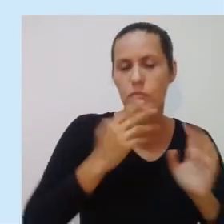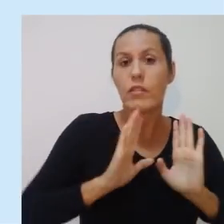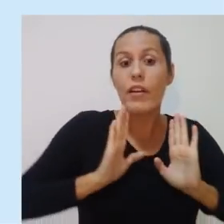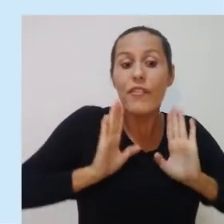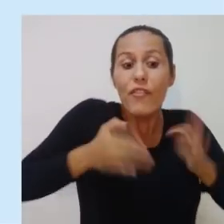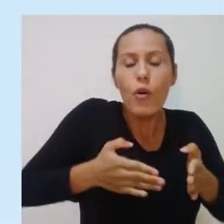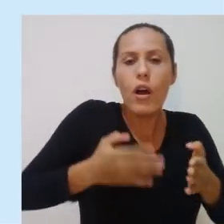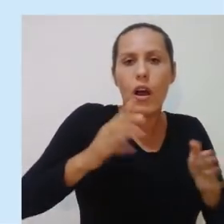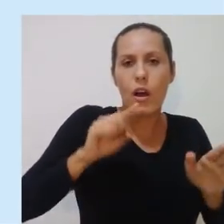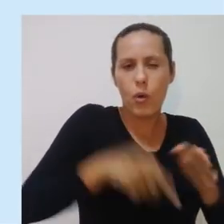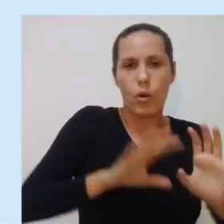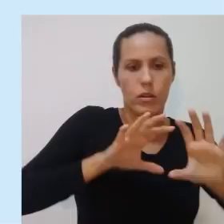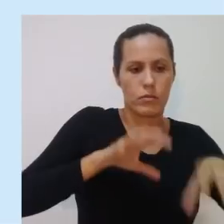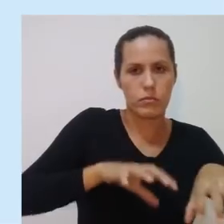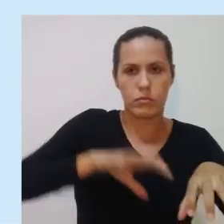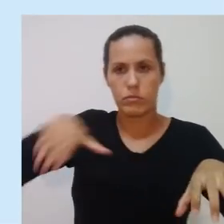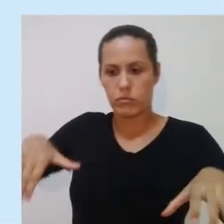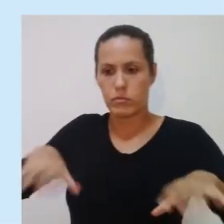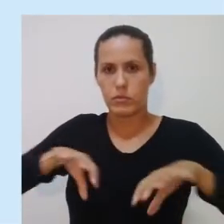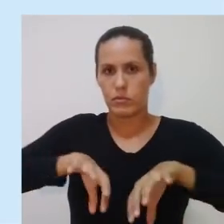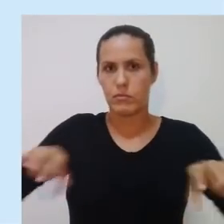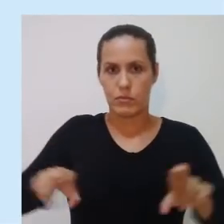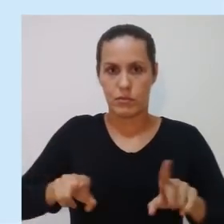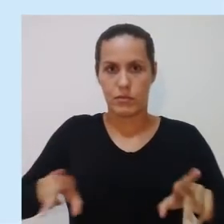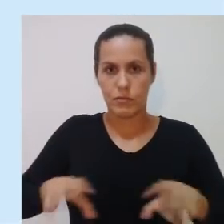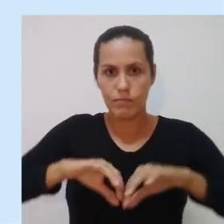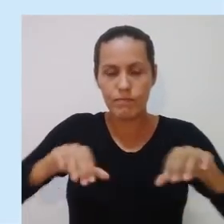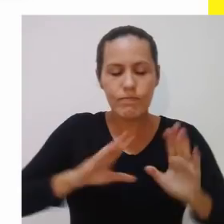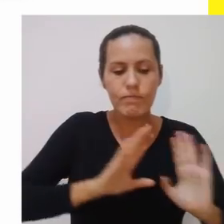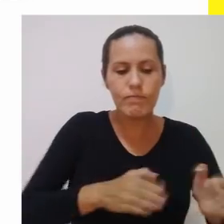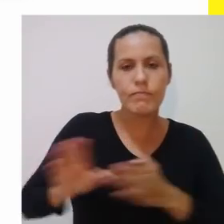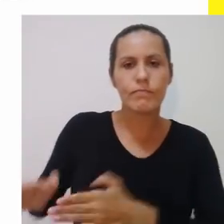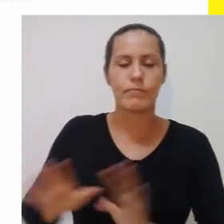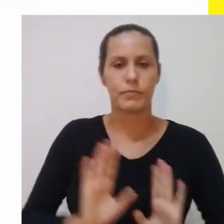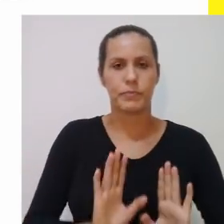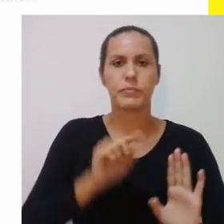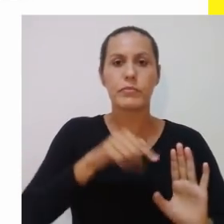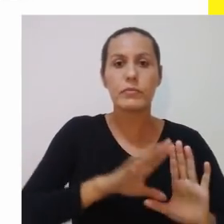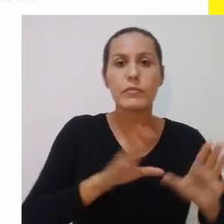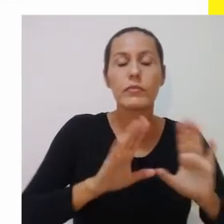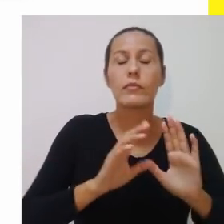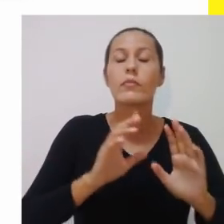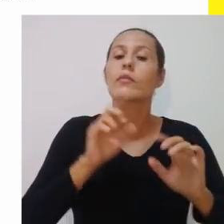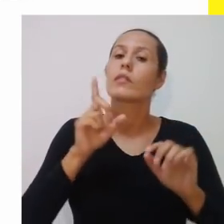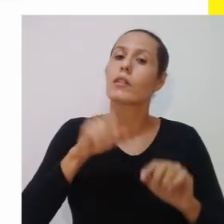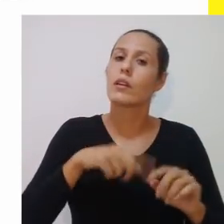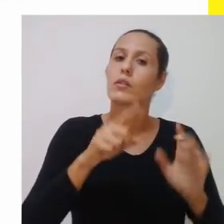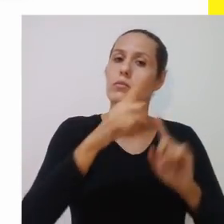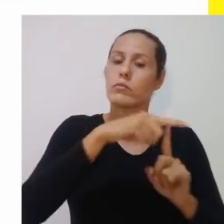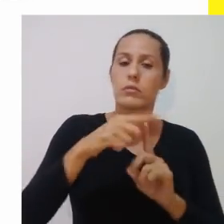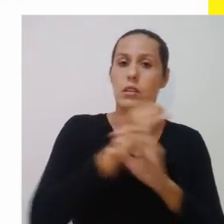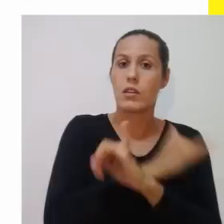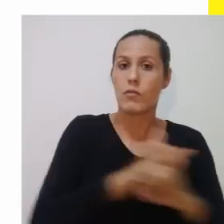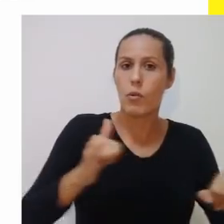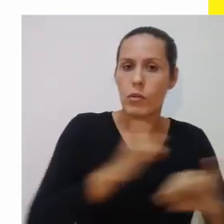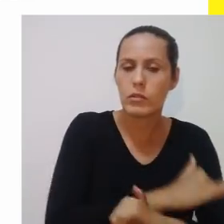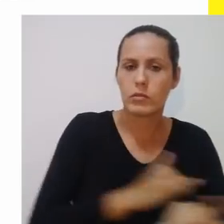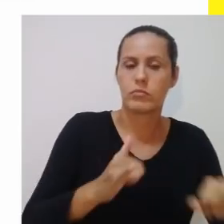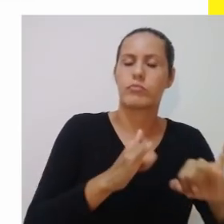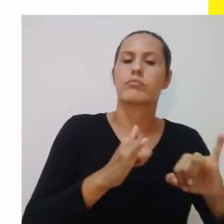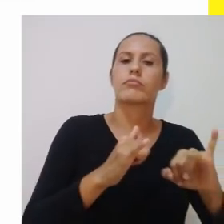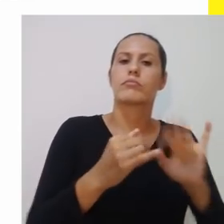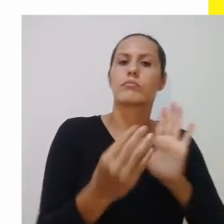que é o que nós vamos focar agora, uma de cada vez, tá legal? Elas representam informações que